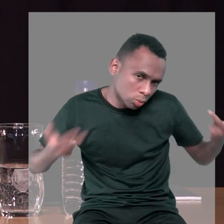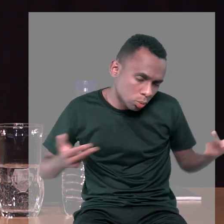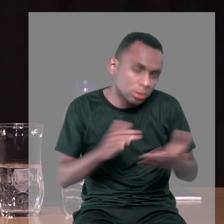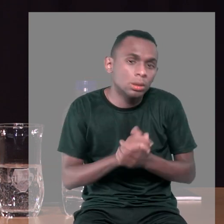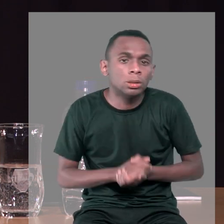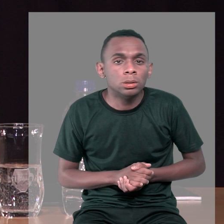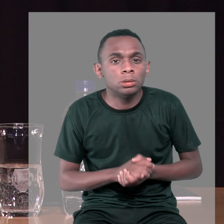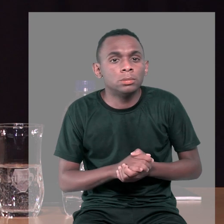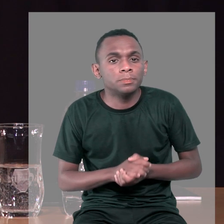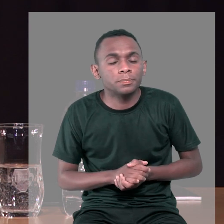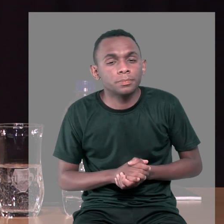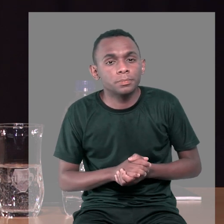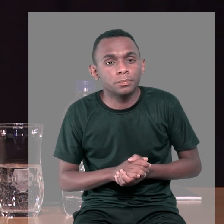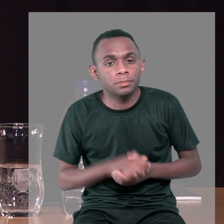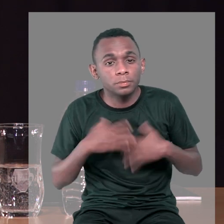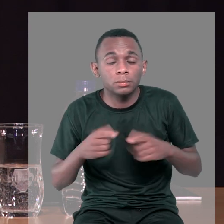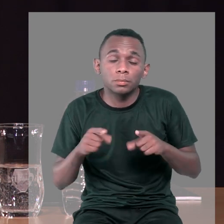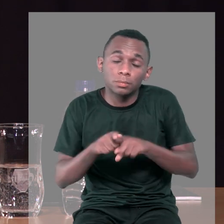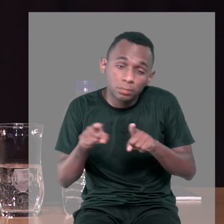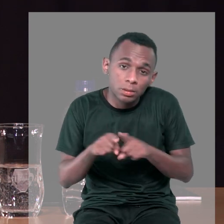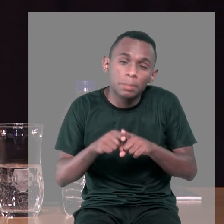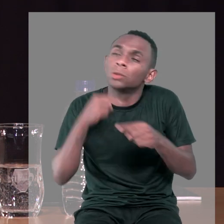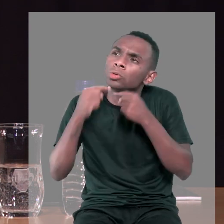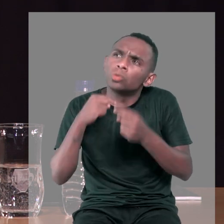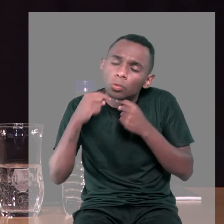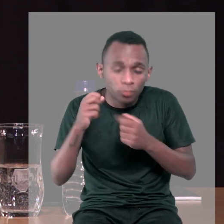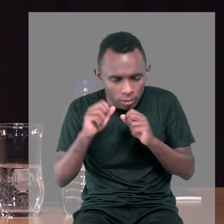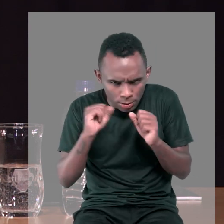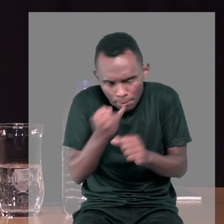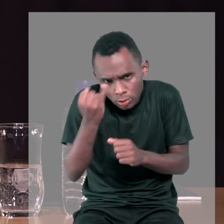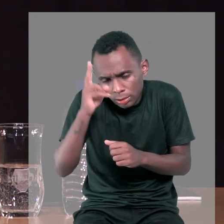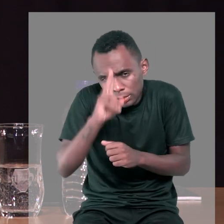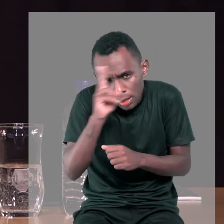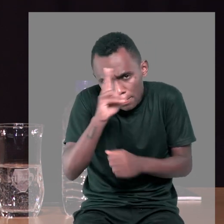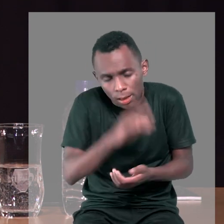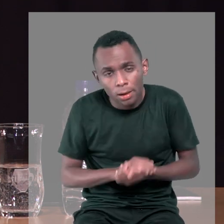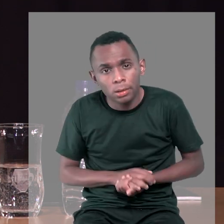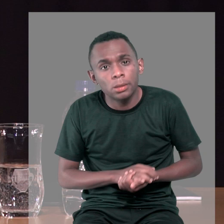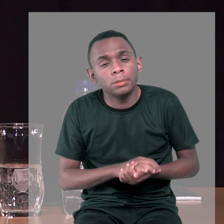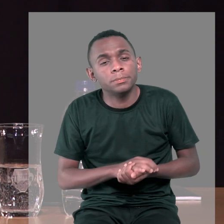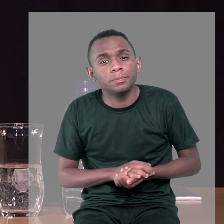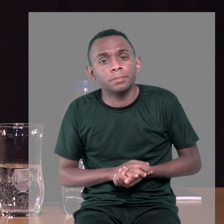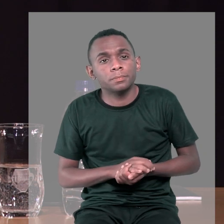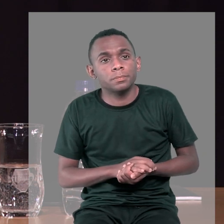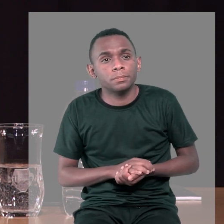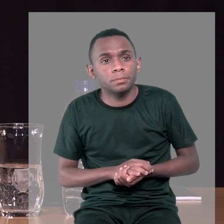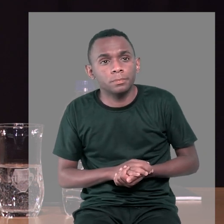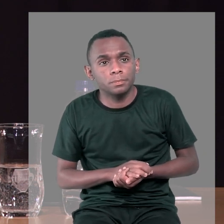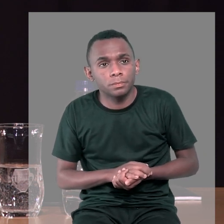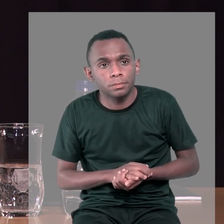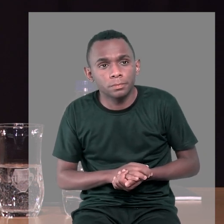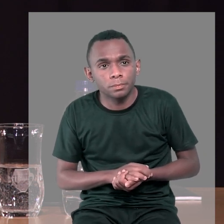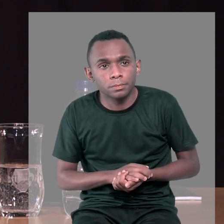a facilidade com a qual Eichmann utilizava clichês no lugar do